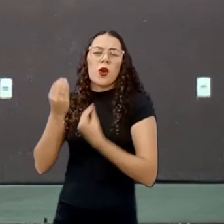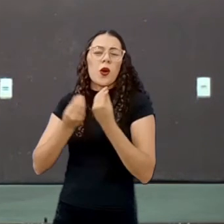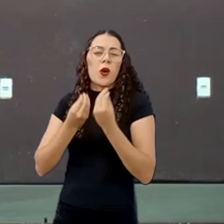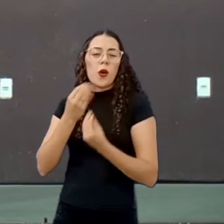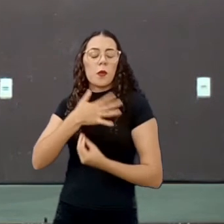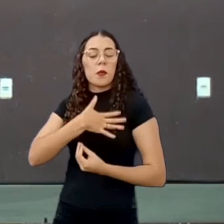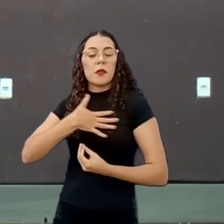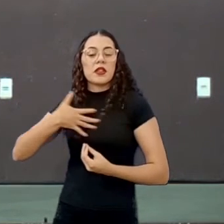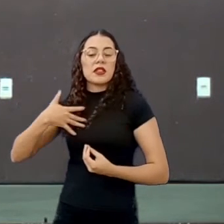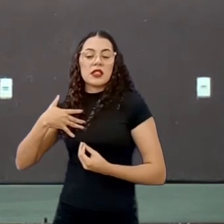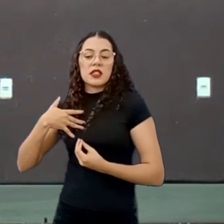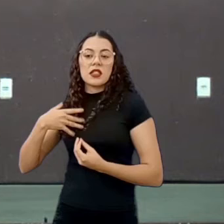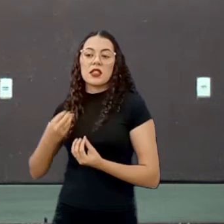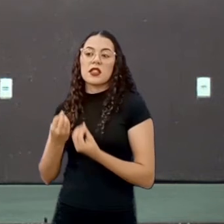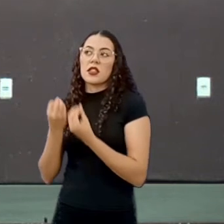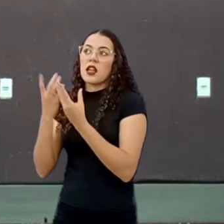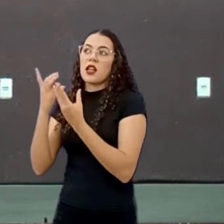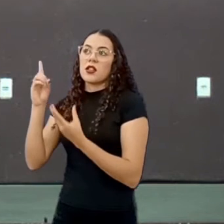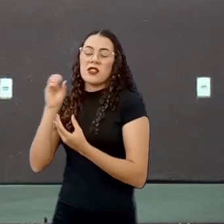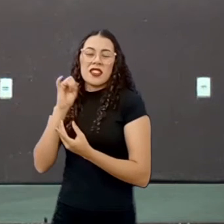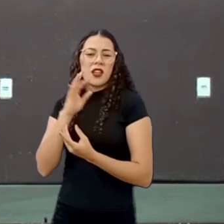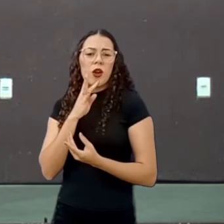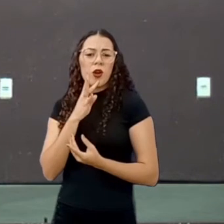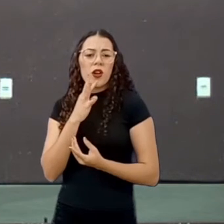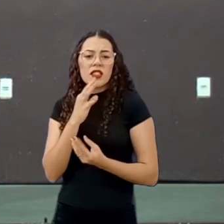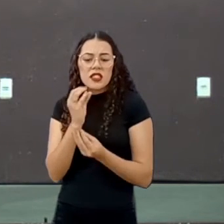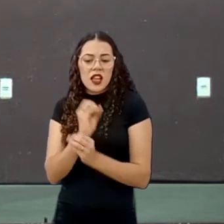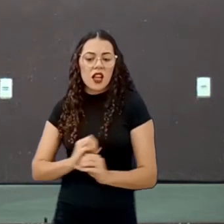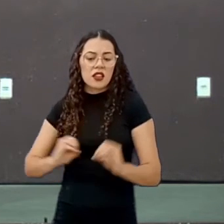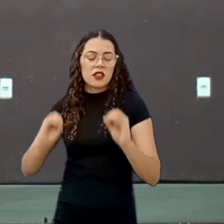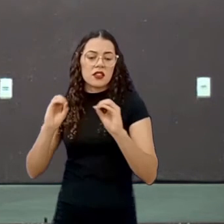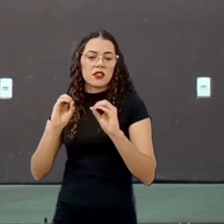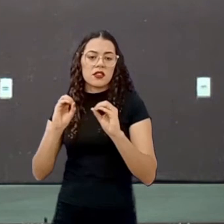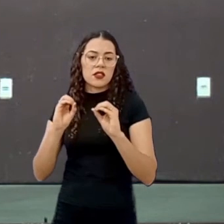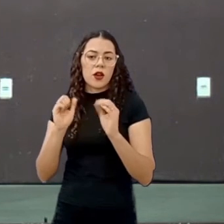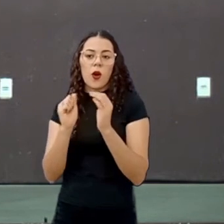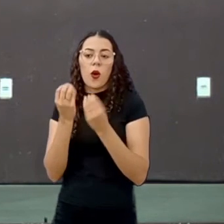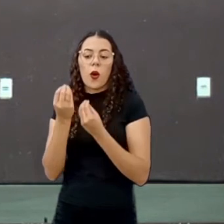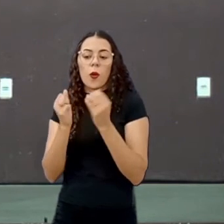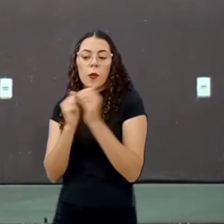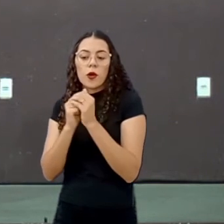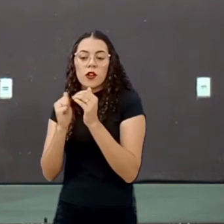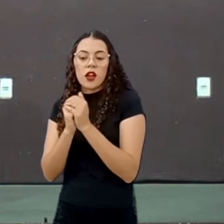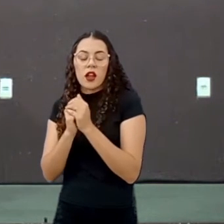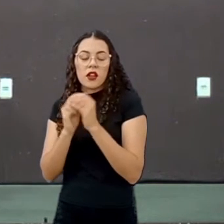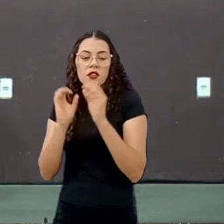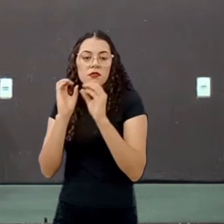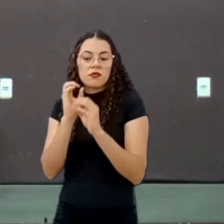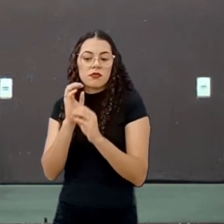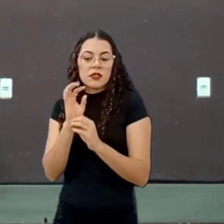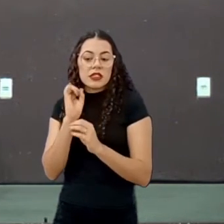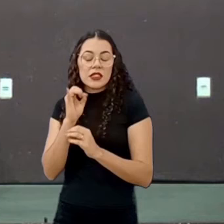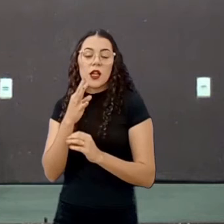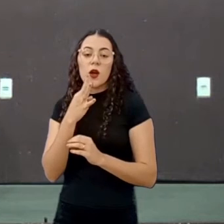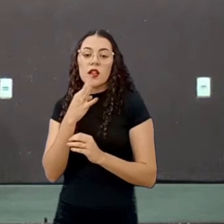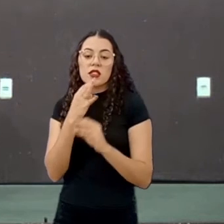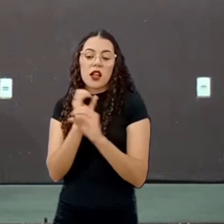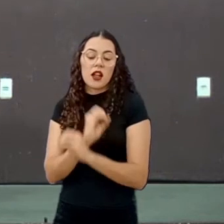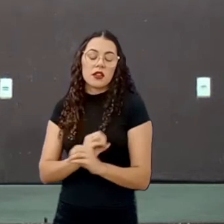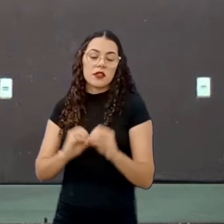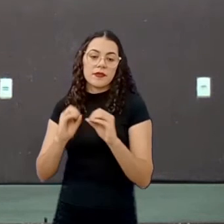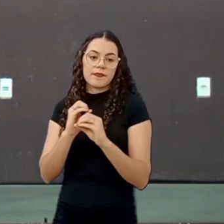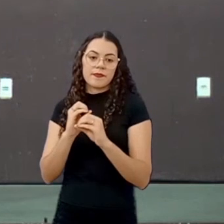não conhece? Como adorar um Deus que você não conhece? Foi a mensagem de Cristo com a samaritana.